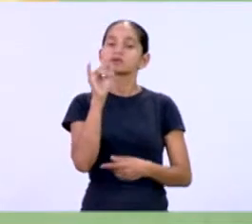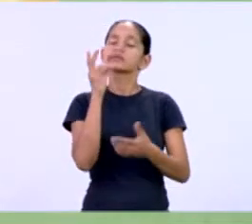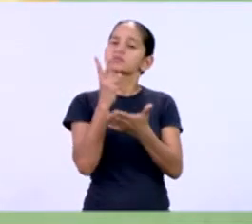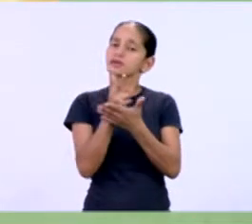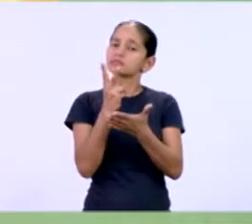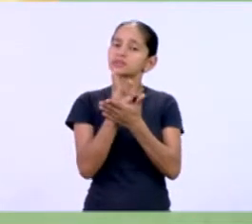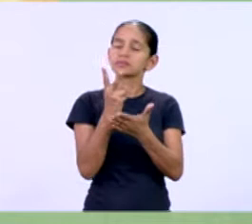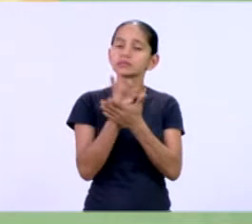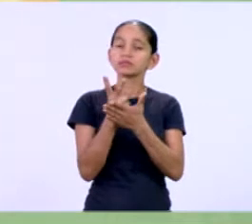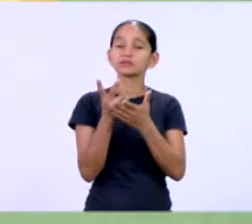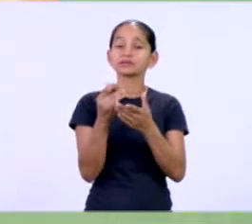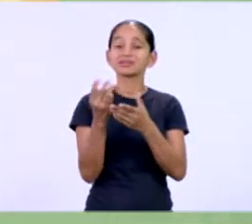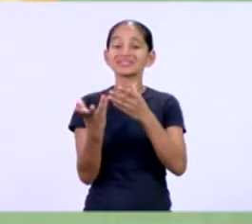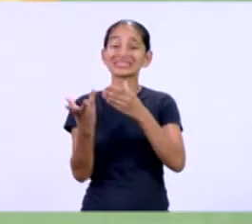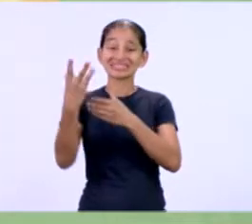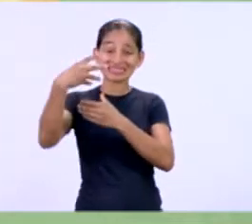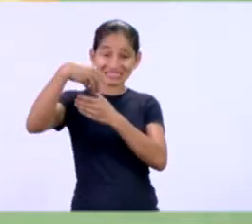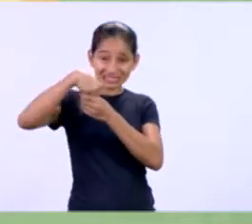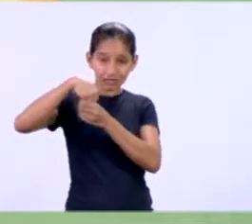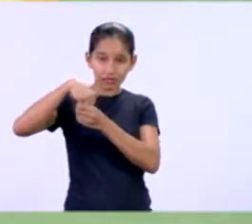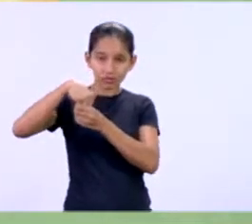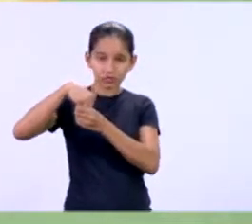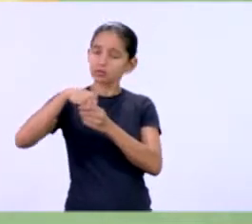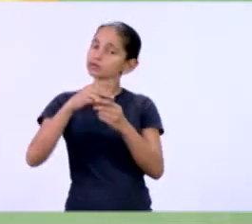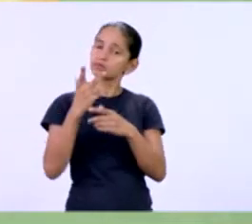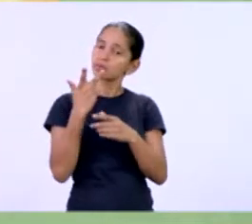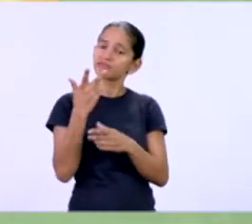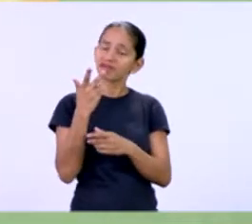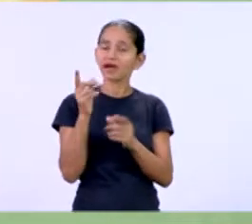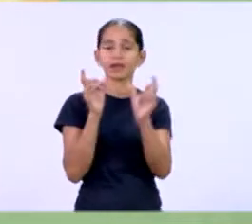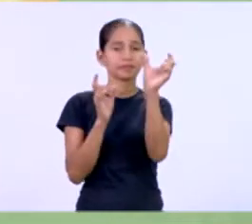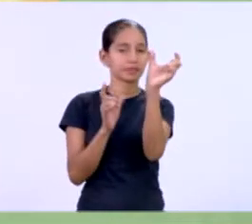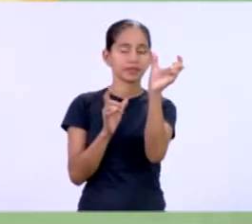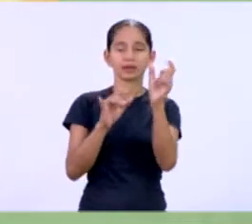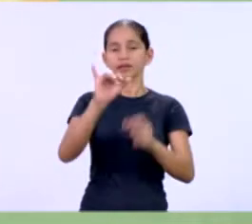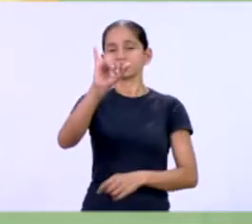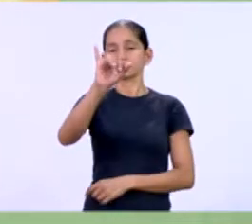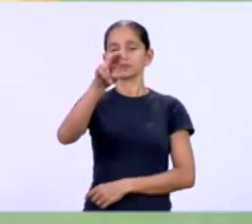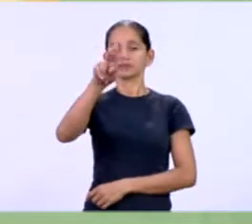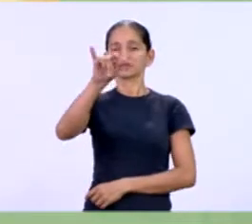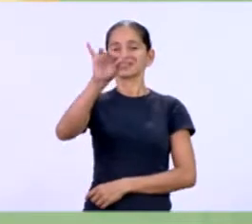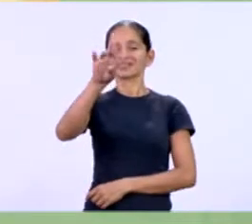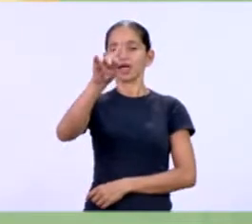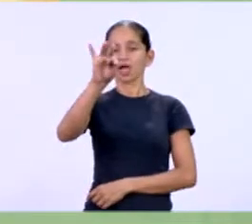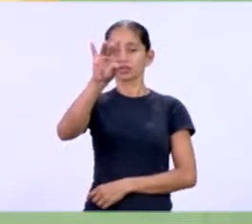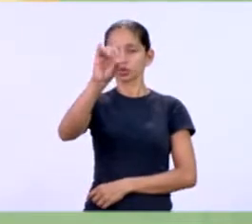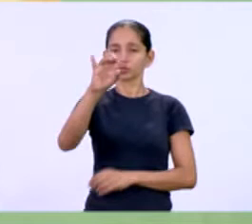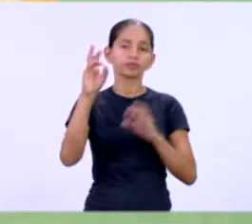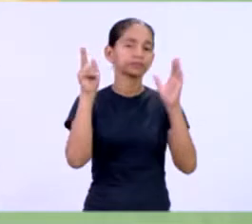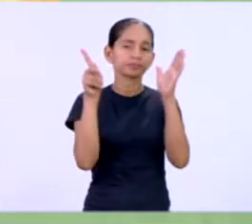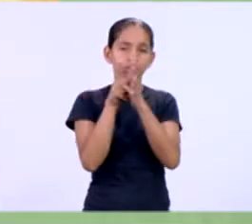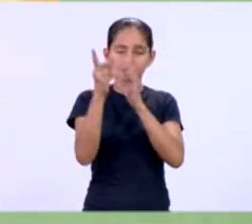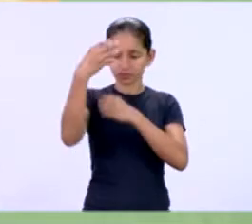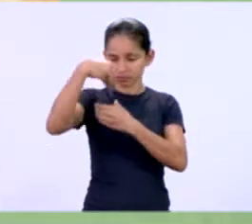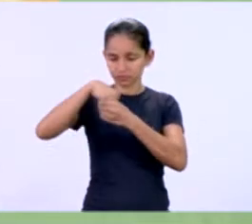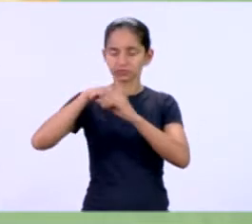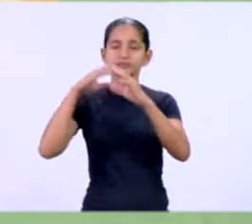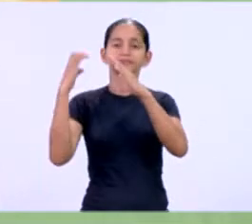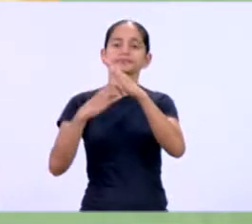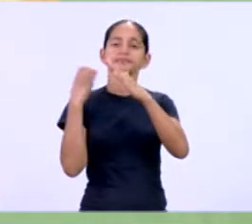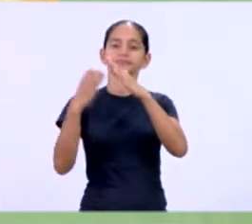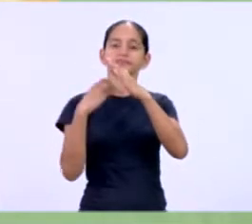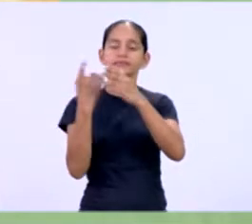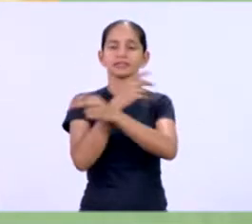gerado dentro, como o próprio nome diz, né? Interno, dentro da empresa, através de